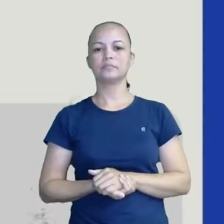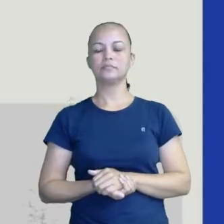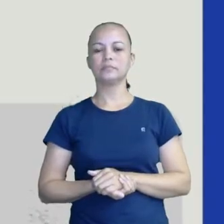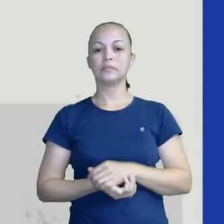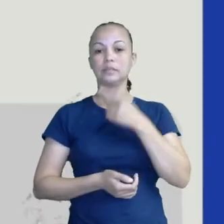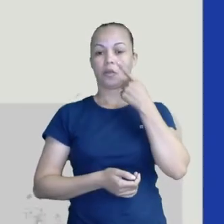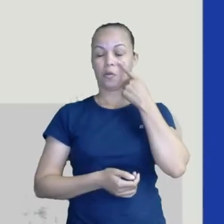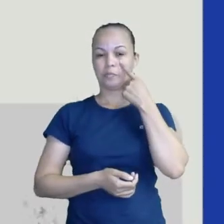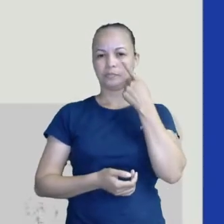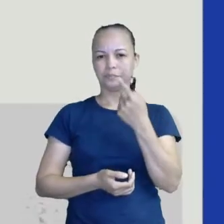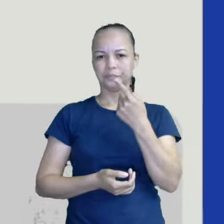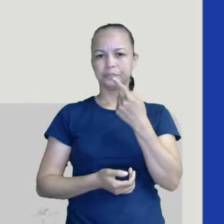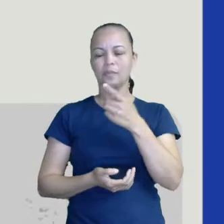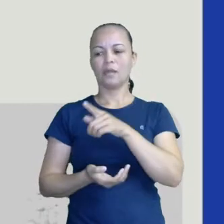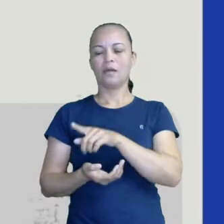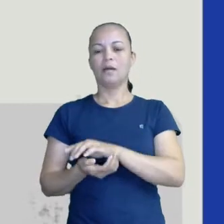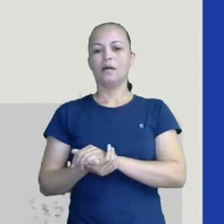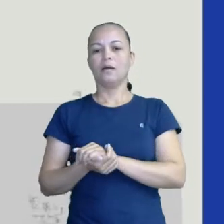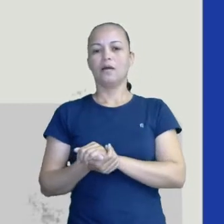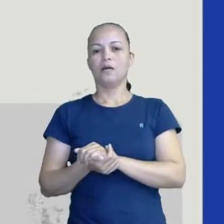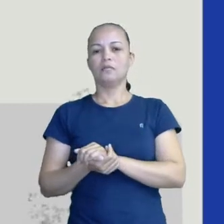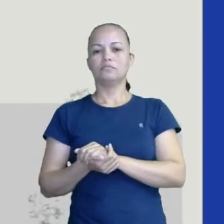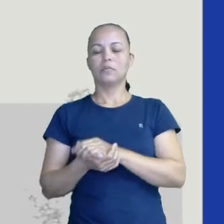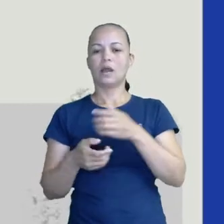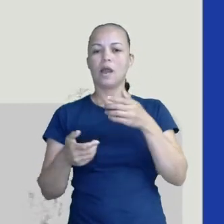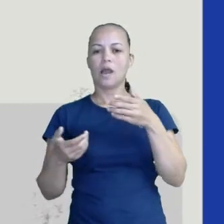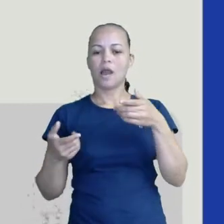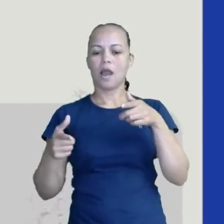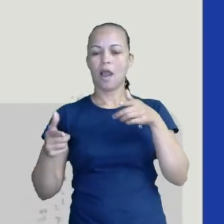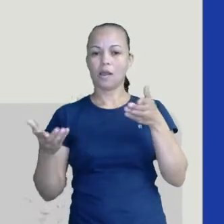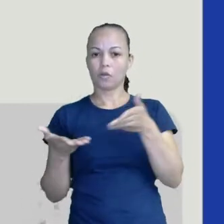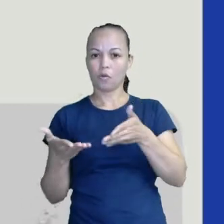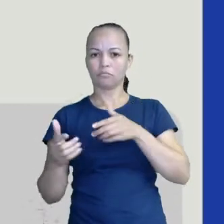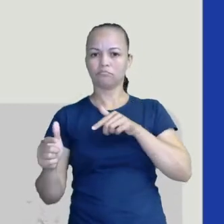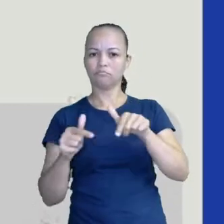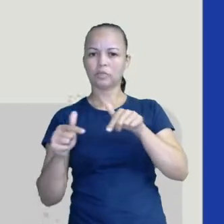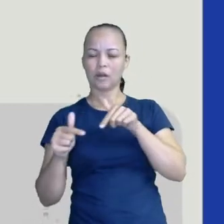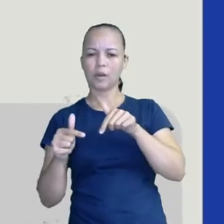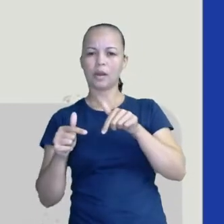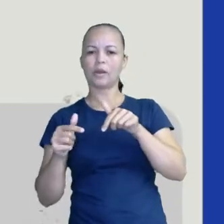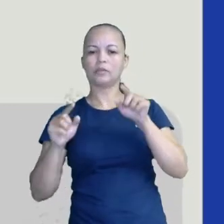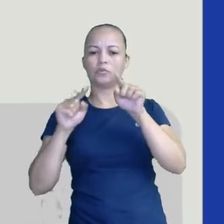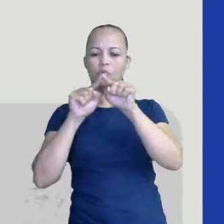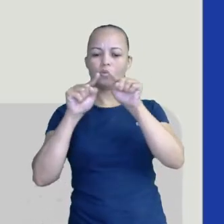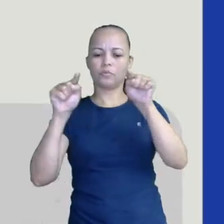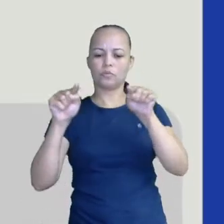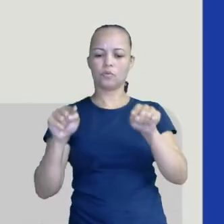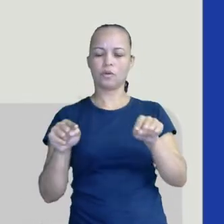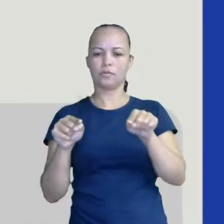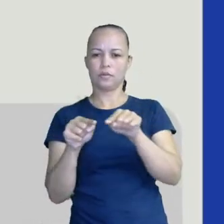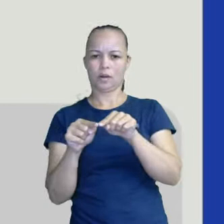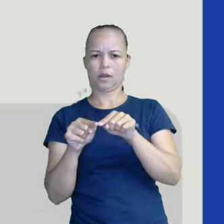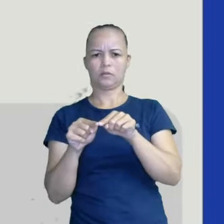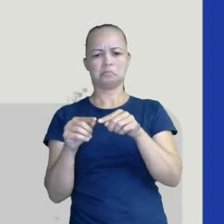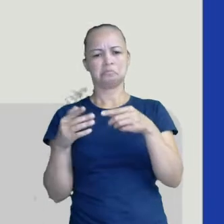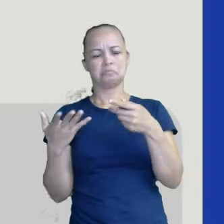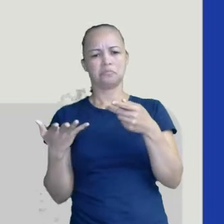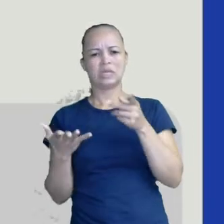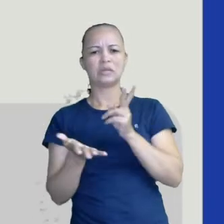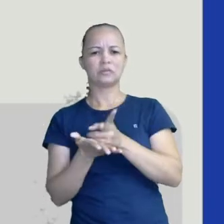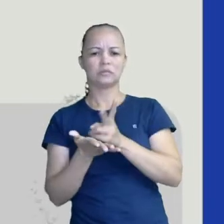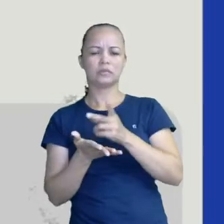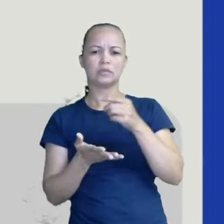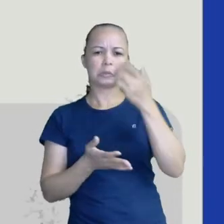e olha aí nós vamos trabalhar agora a área do quadrado do quadrado provavelmente eu tenho